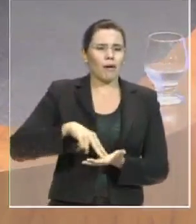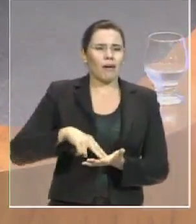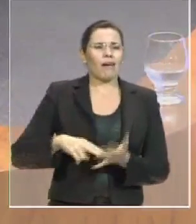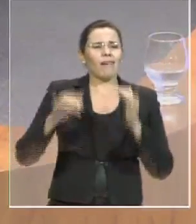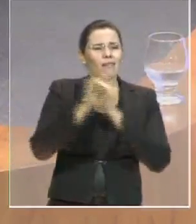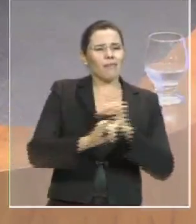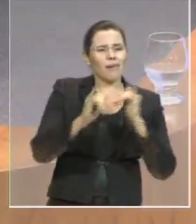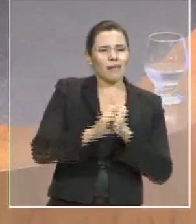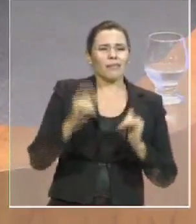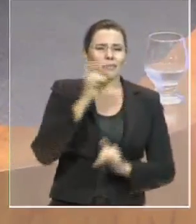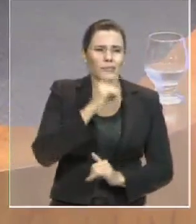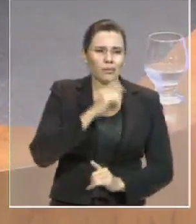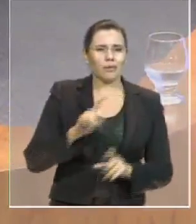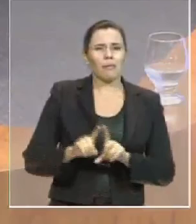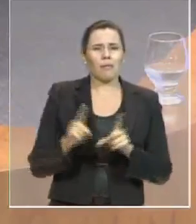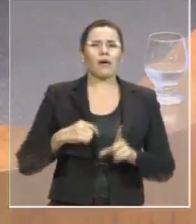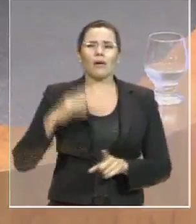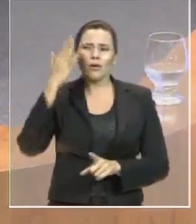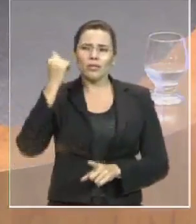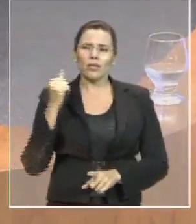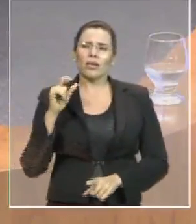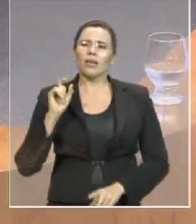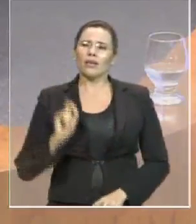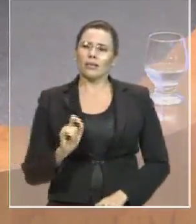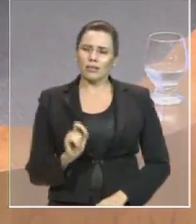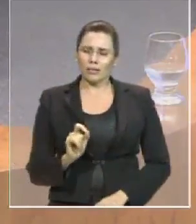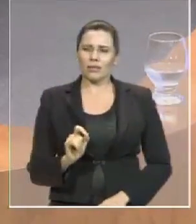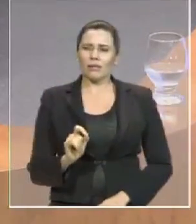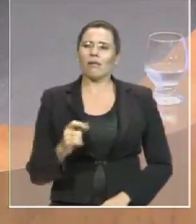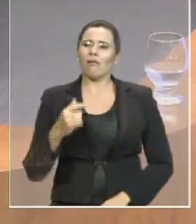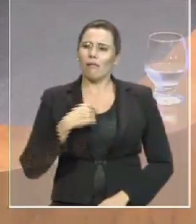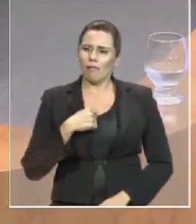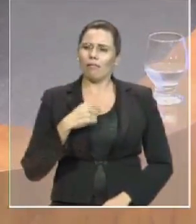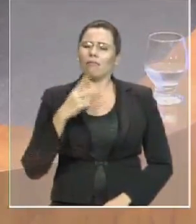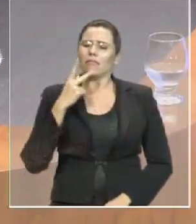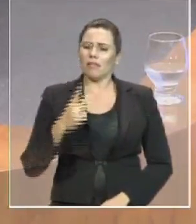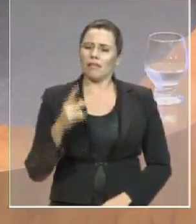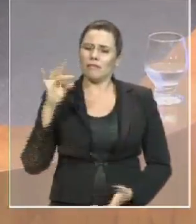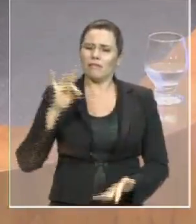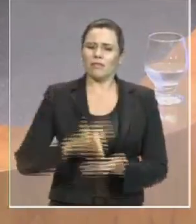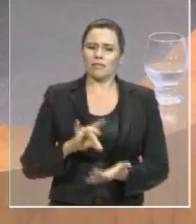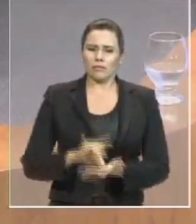vez, eu tenho certeza absoluta que todas elas serão desmascaradas. Muito obrigado, senhor presidente.